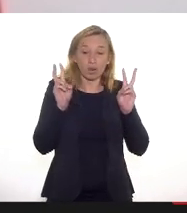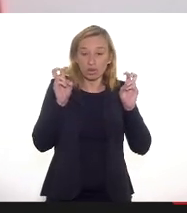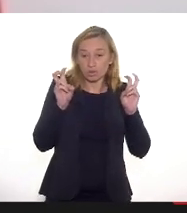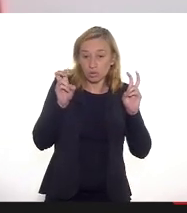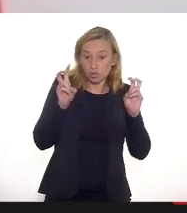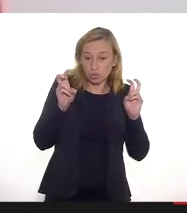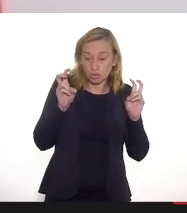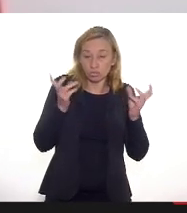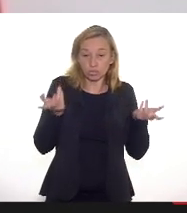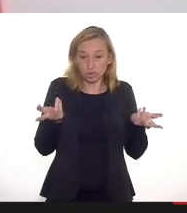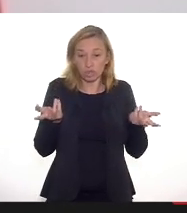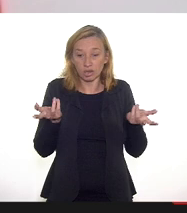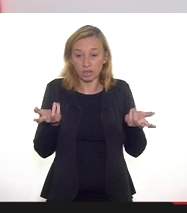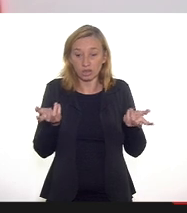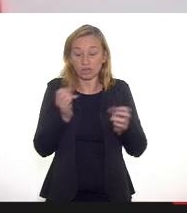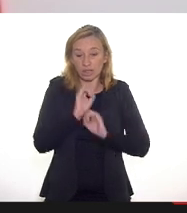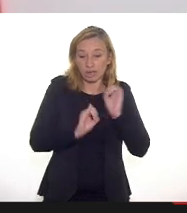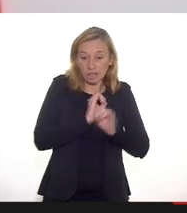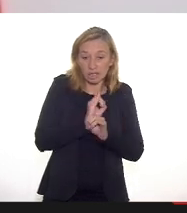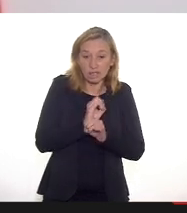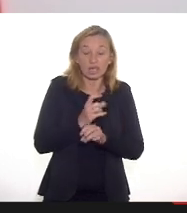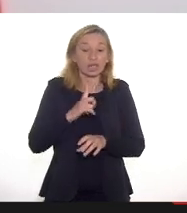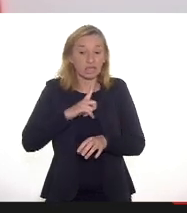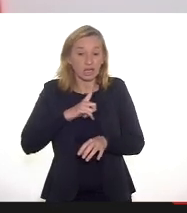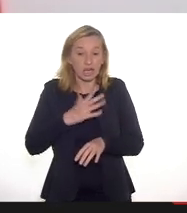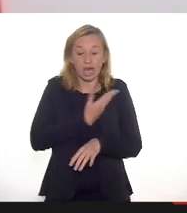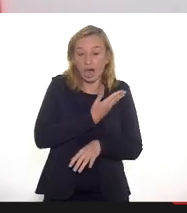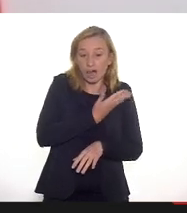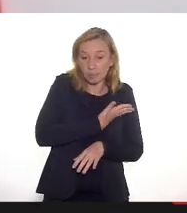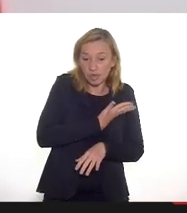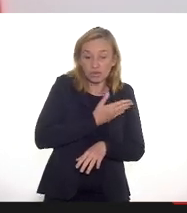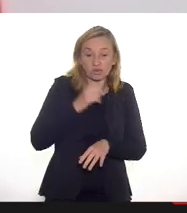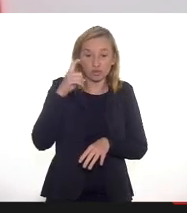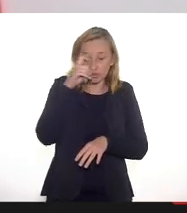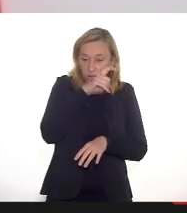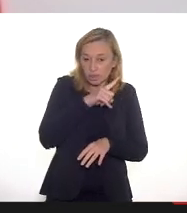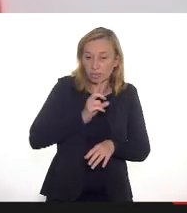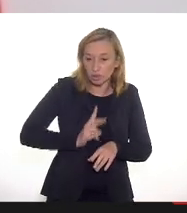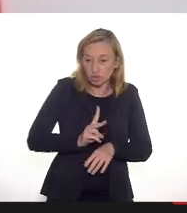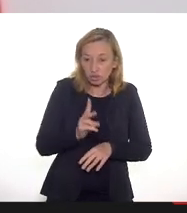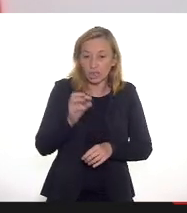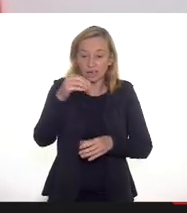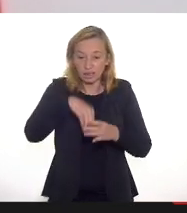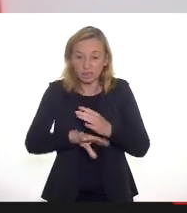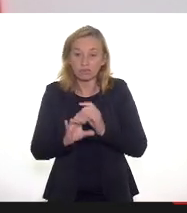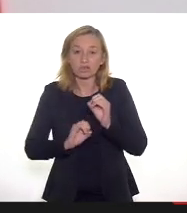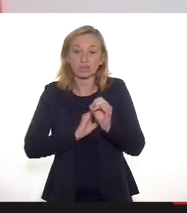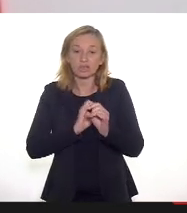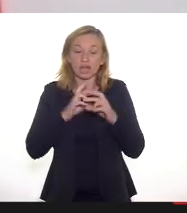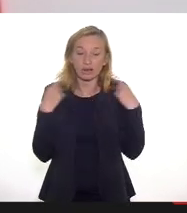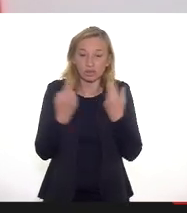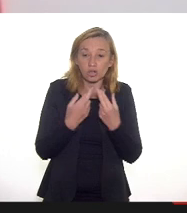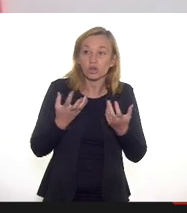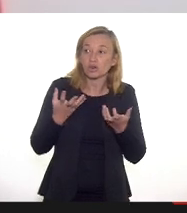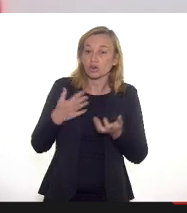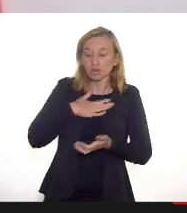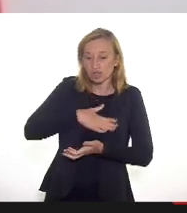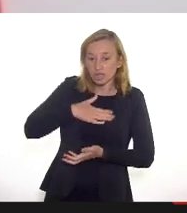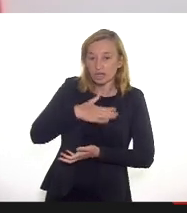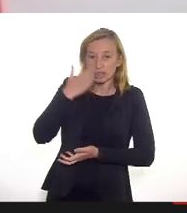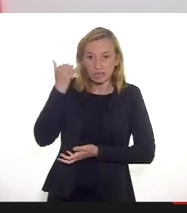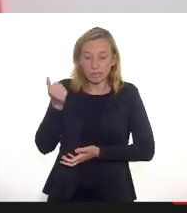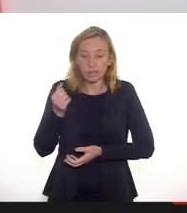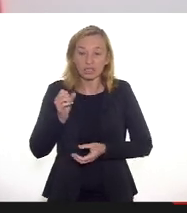nós acompanhamos aqui alguns colegas aqui com dificuldades, né, para se manter nessa reunião. Gostaria de saber se a FAETEC tem dados dos